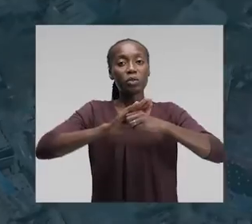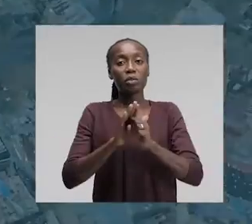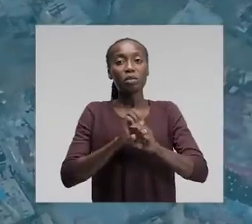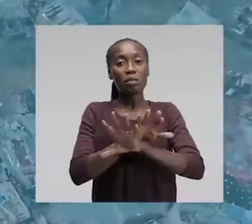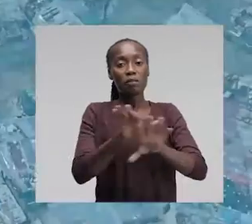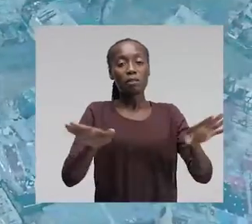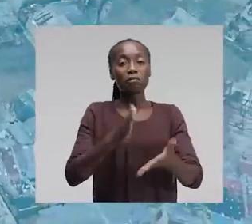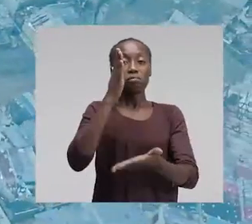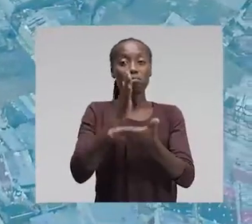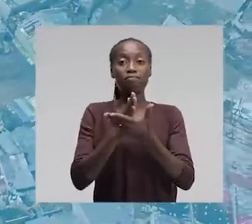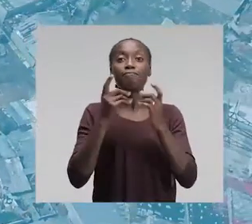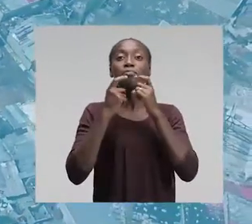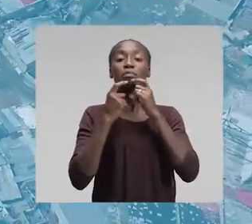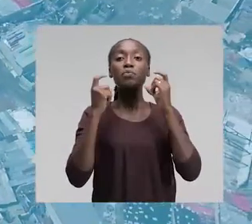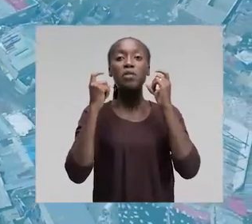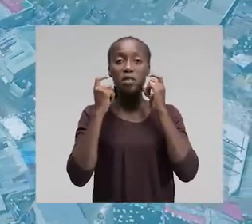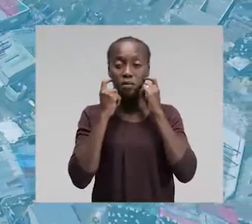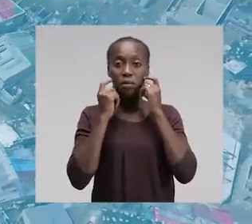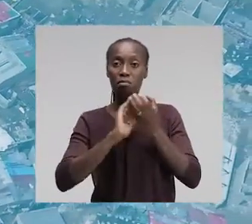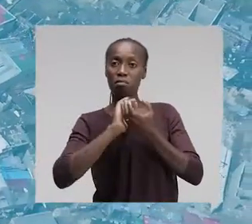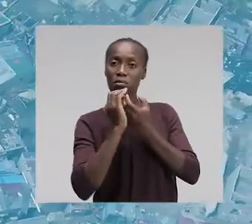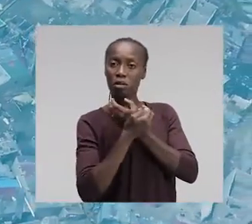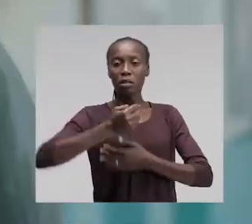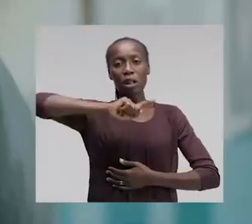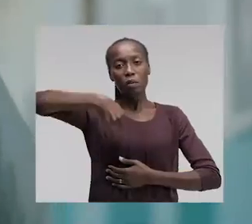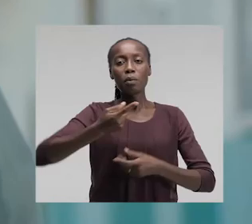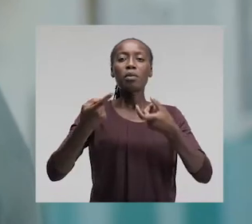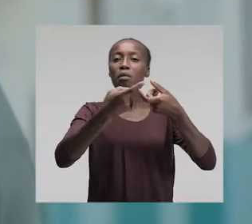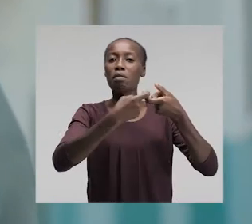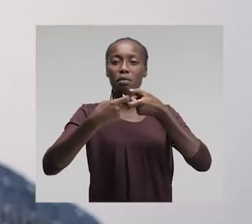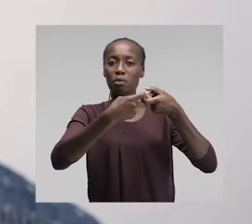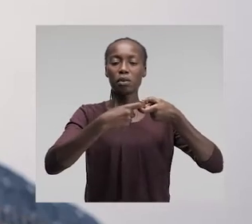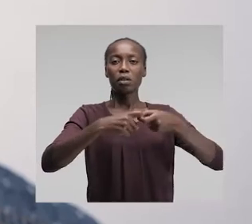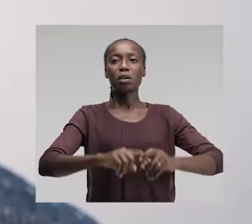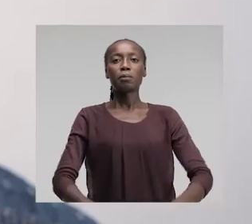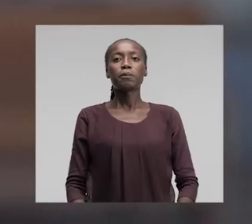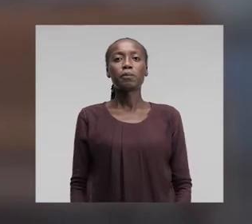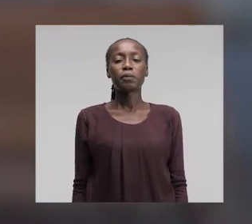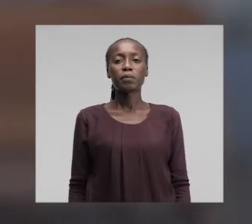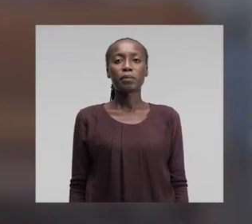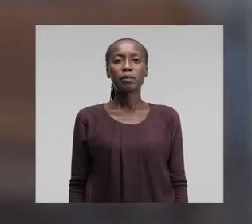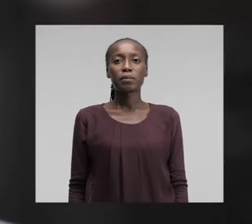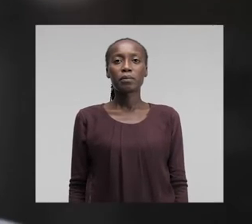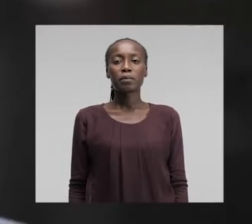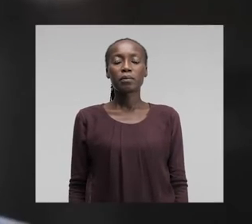e o coronavírus é uma realidade em Moçambique protejamos a nossa família e